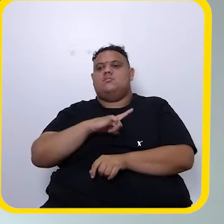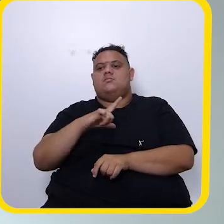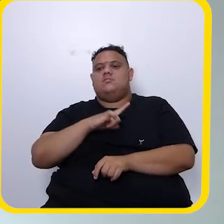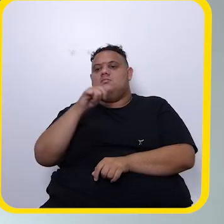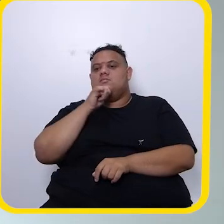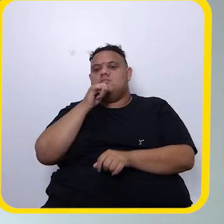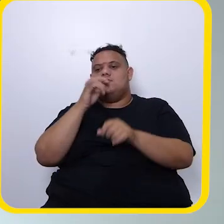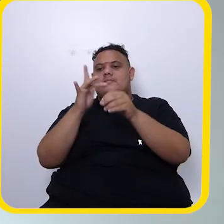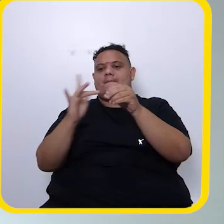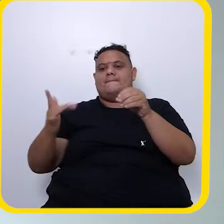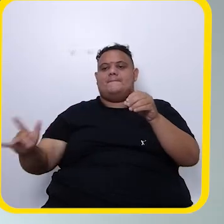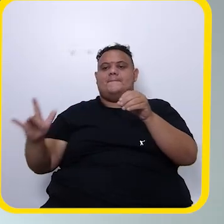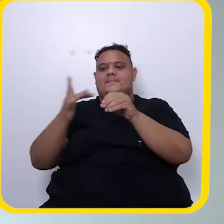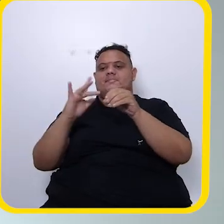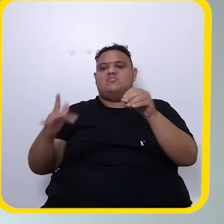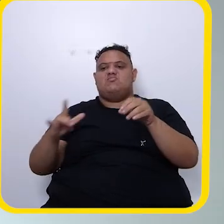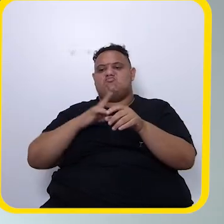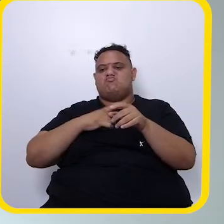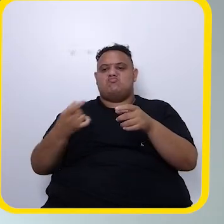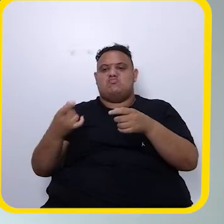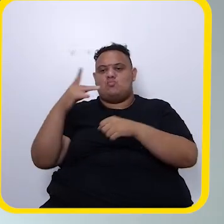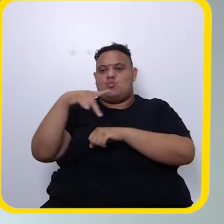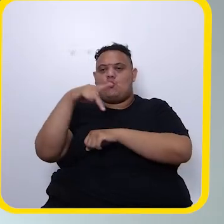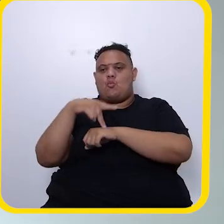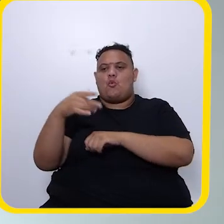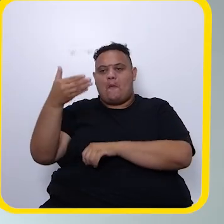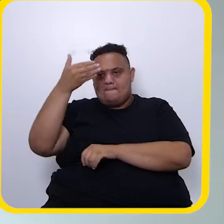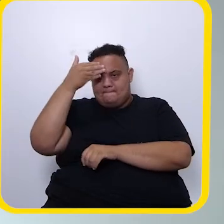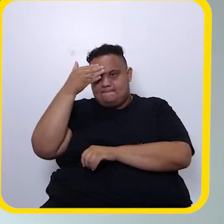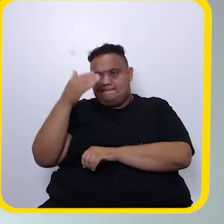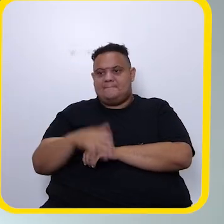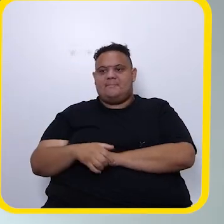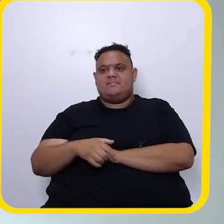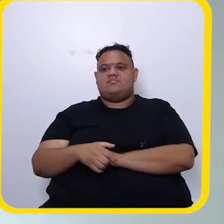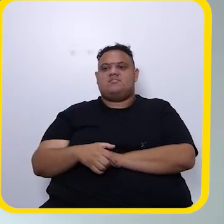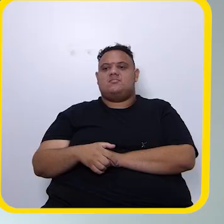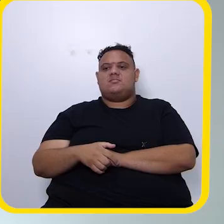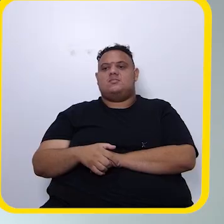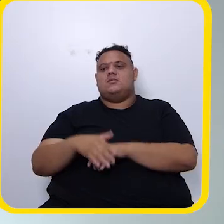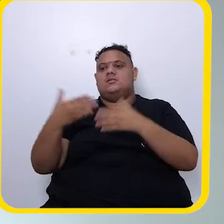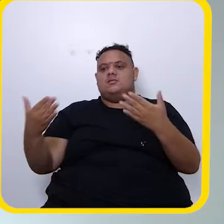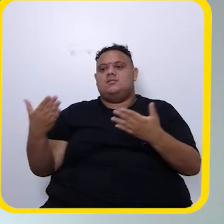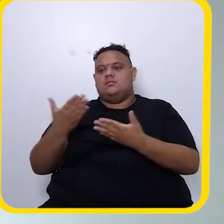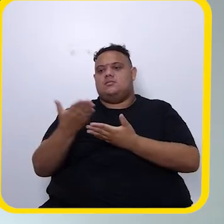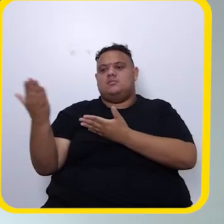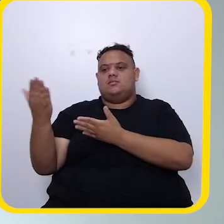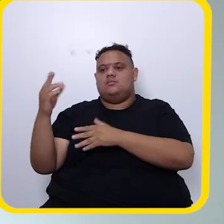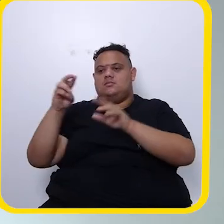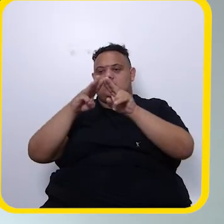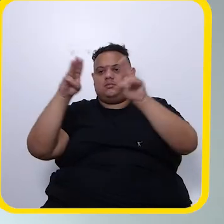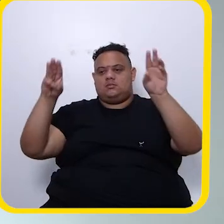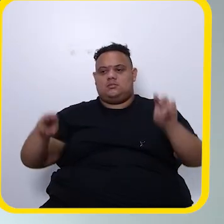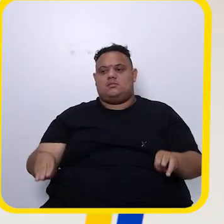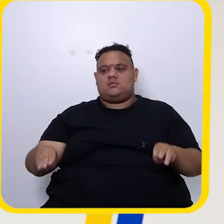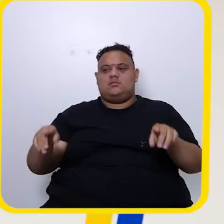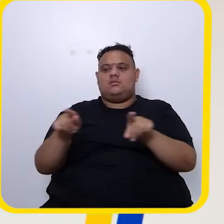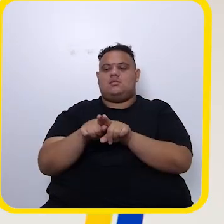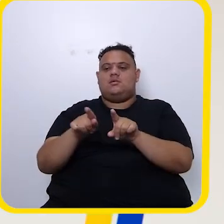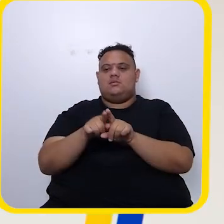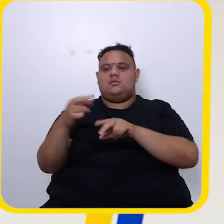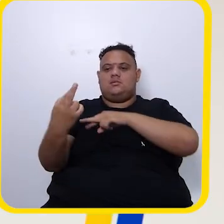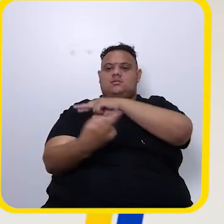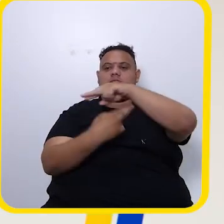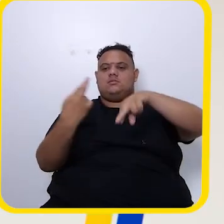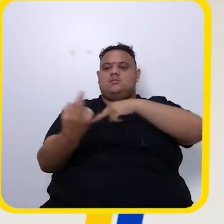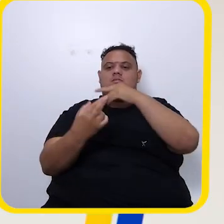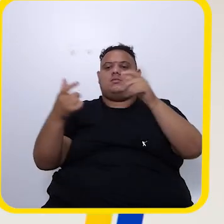também uma mineração que se desenvolve no país cubano. Então, e aí, né, o Museu da Revolução